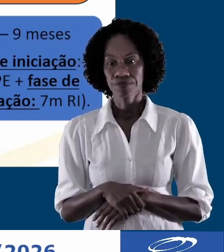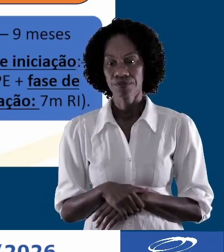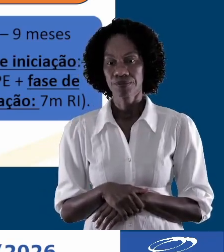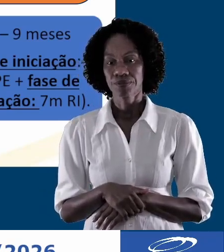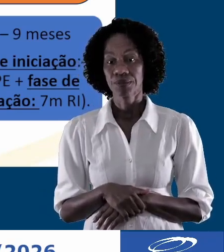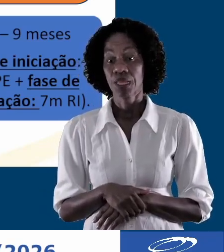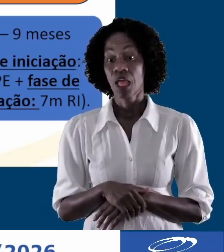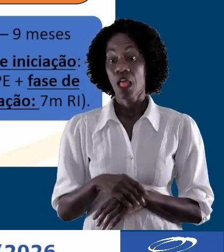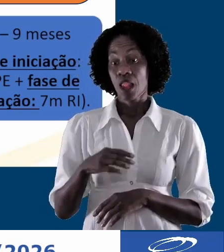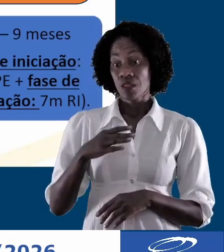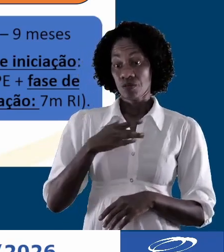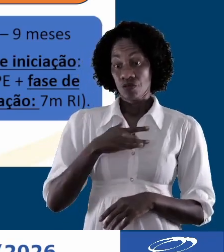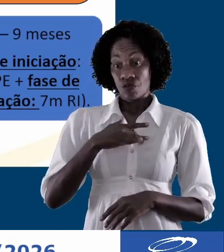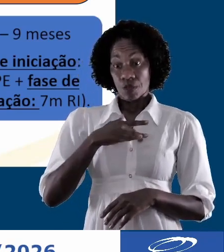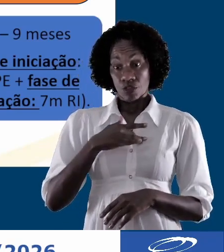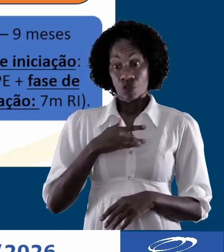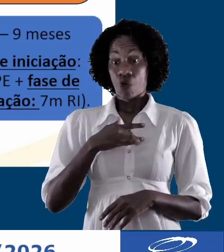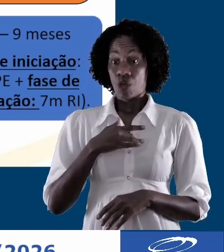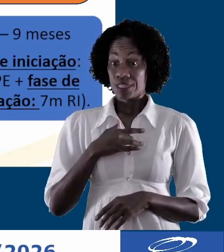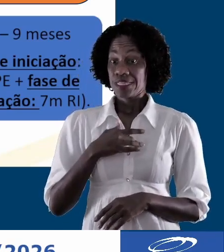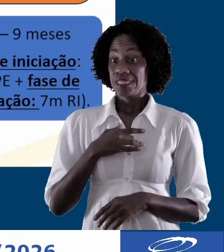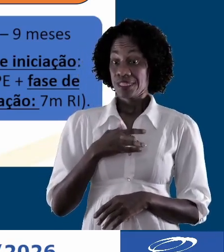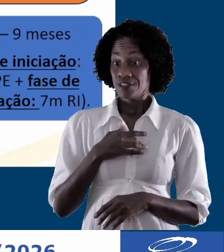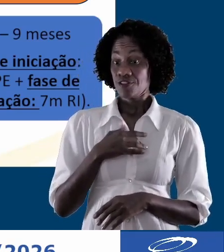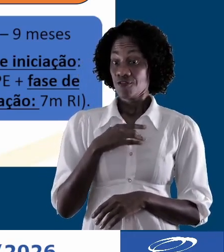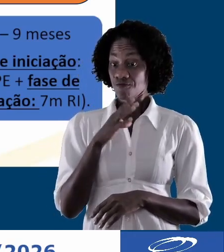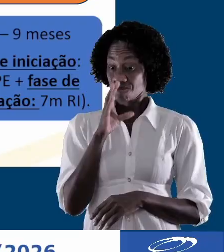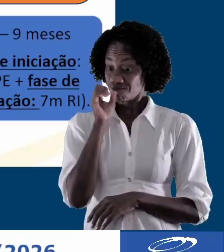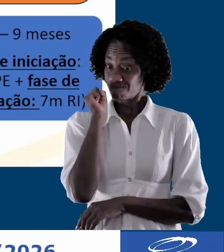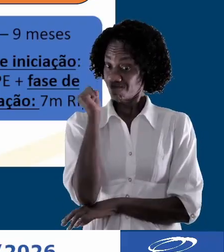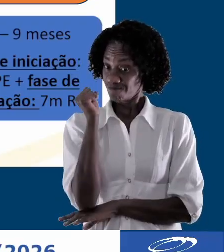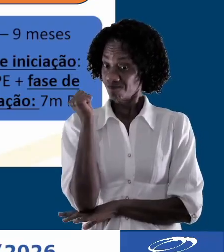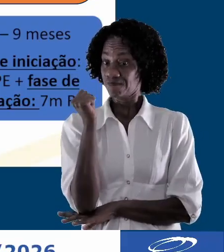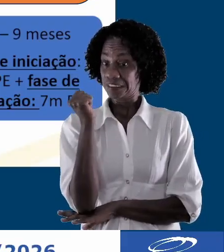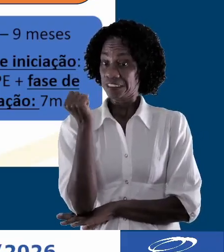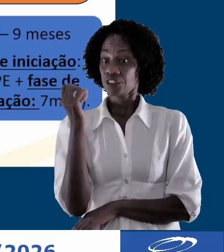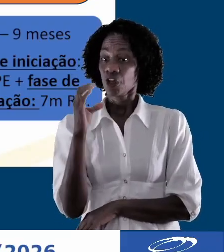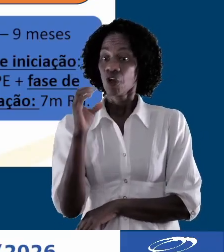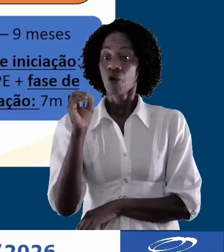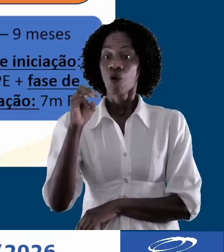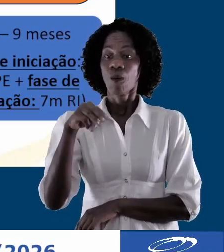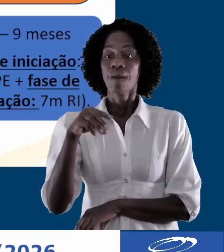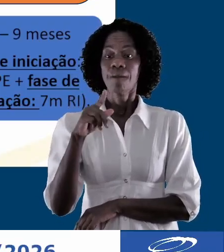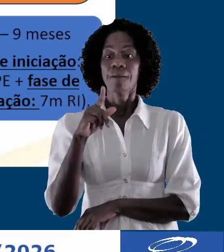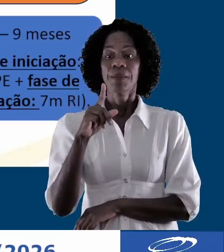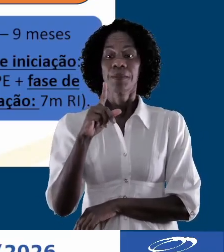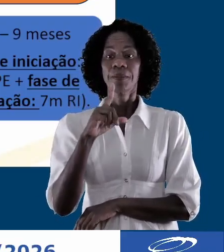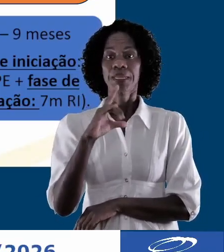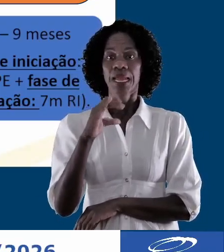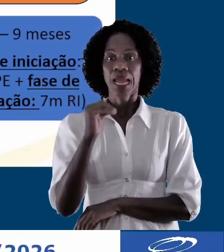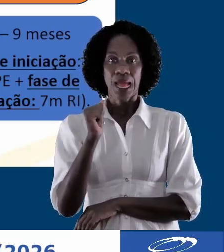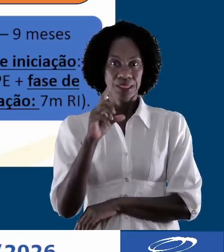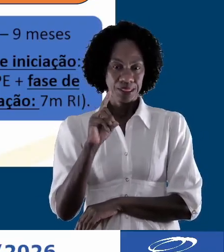complicada, tanto complicada. É a pedra fundamental. Esse tratamento ele é feito por múltiplas drogas para